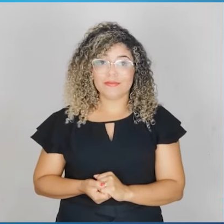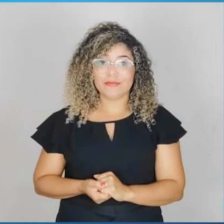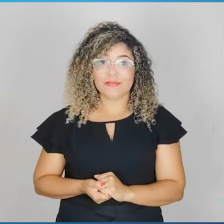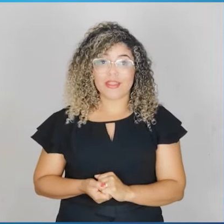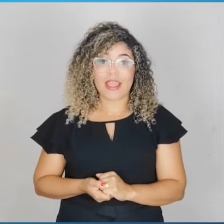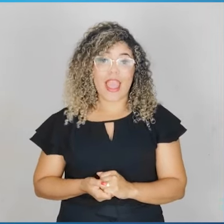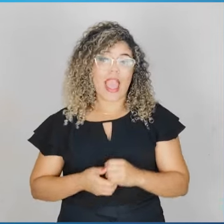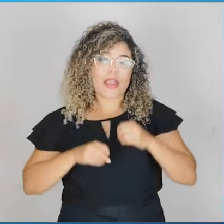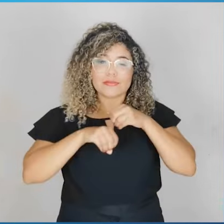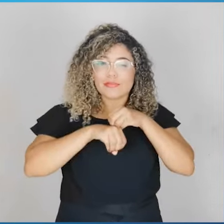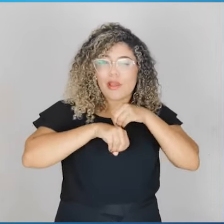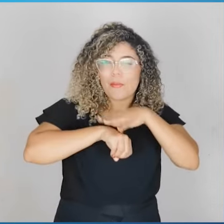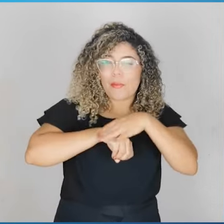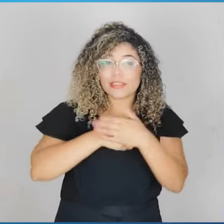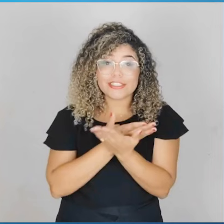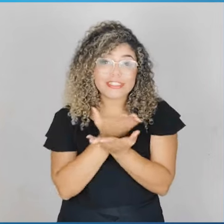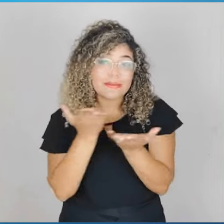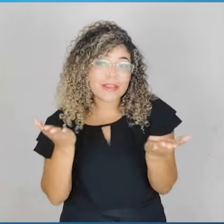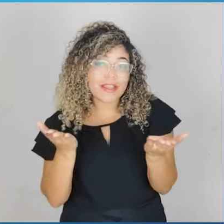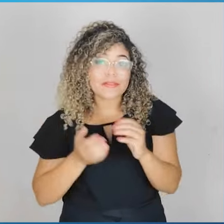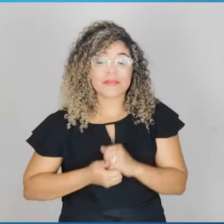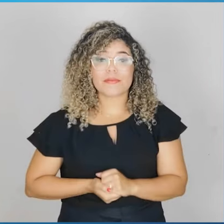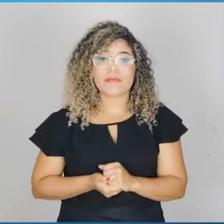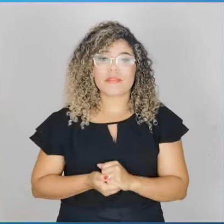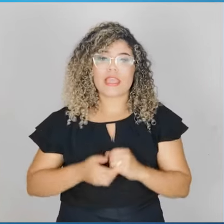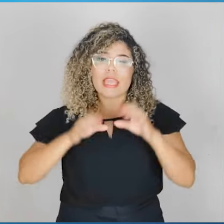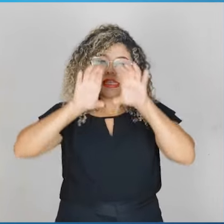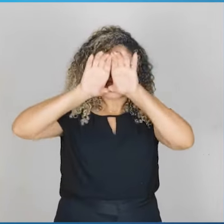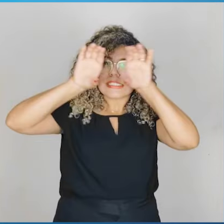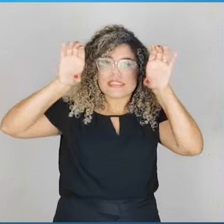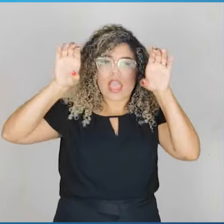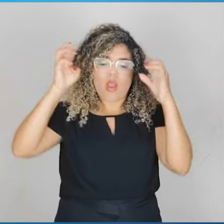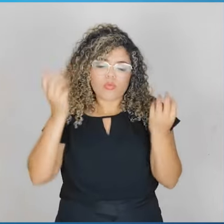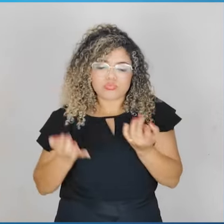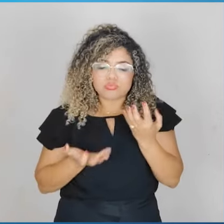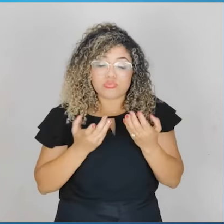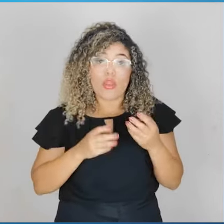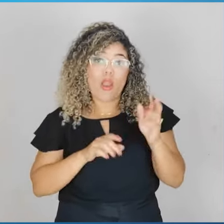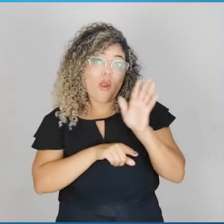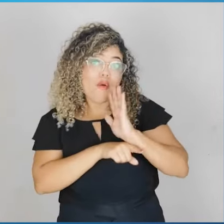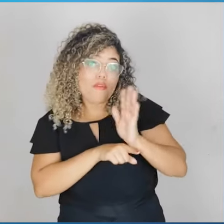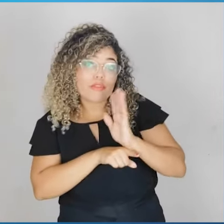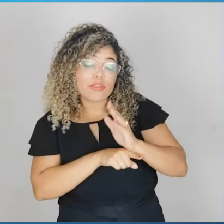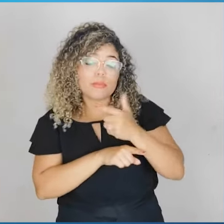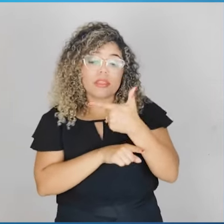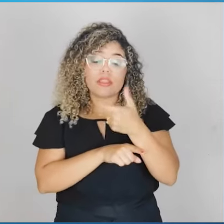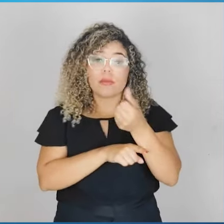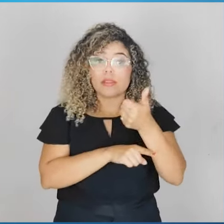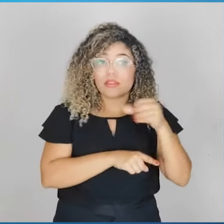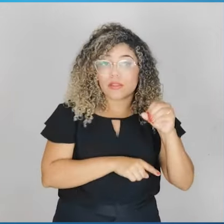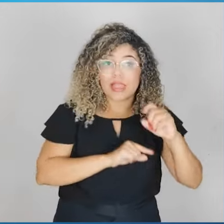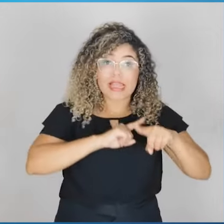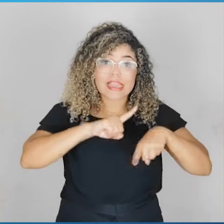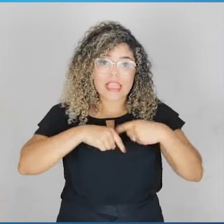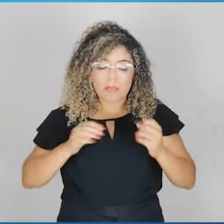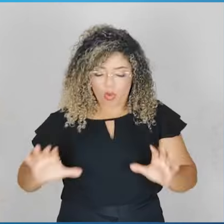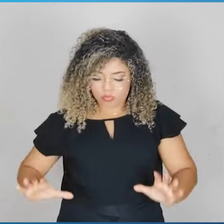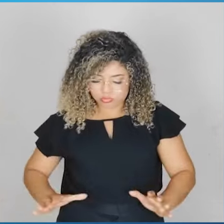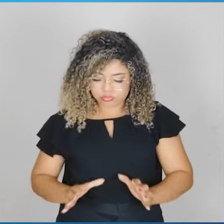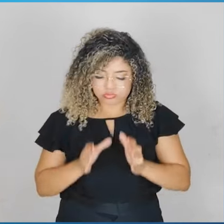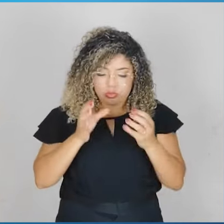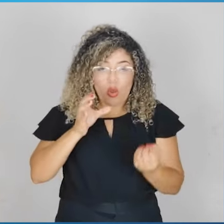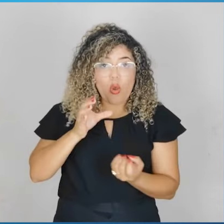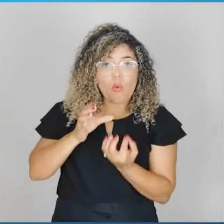Agora eu tenho uma dica para você. Céu em Chamas, um filme de 2019. Após uma erupção de um vulcão matar